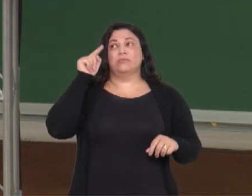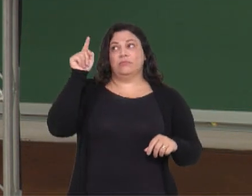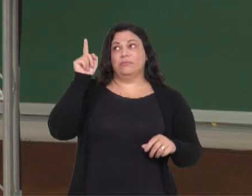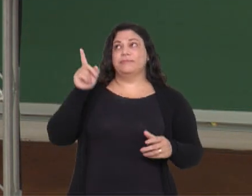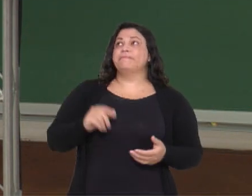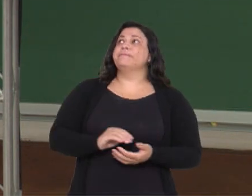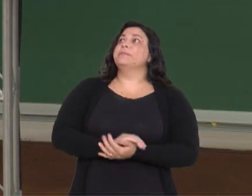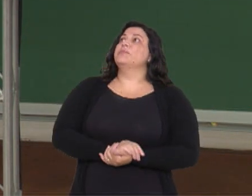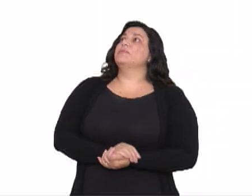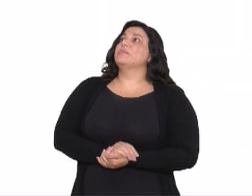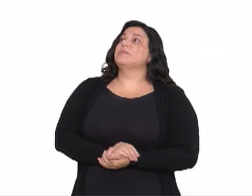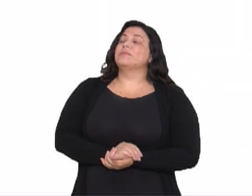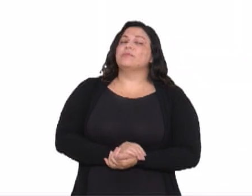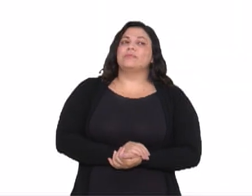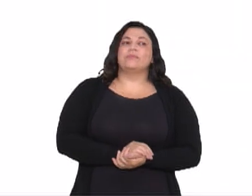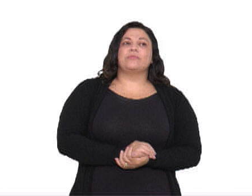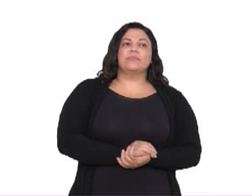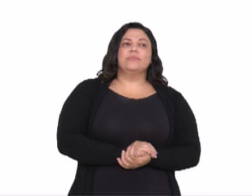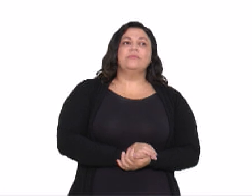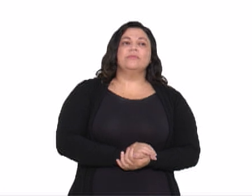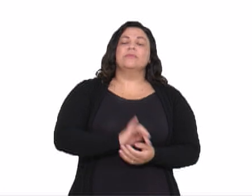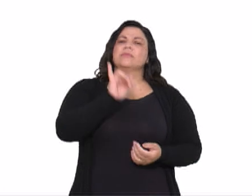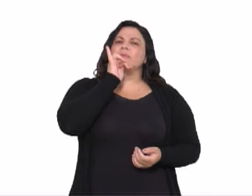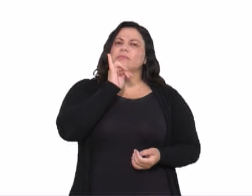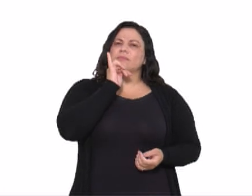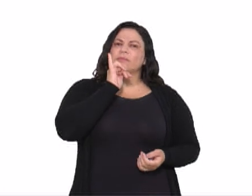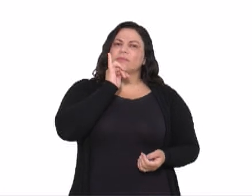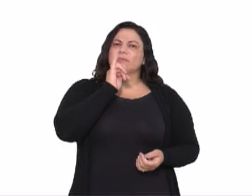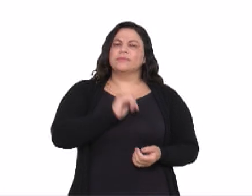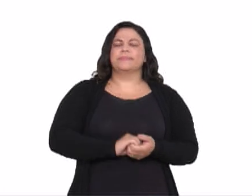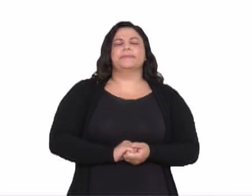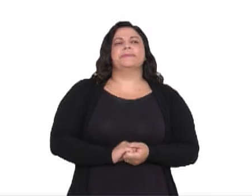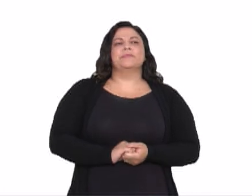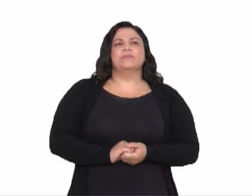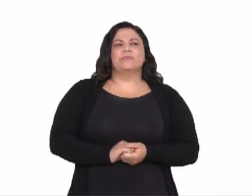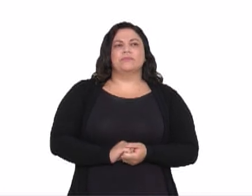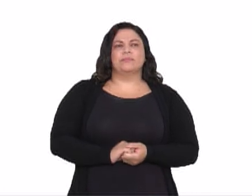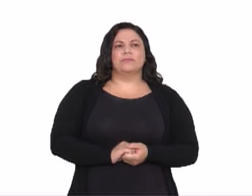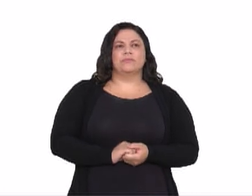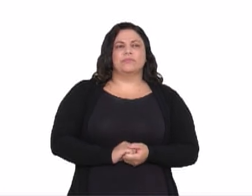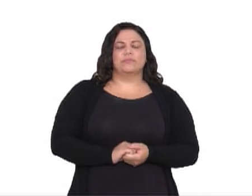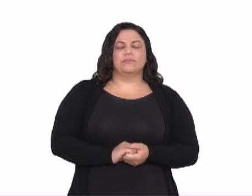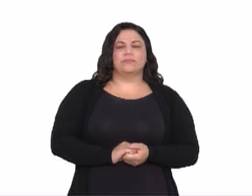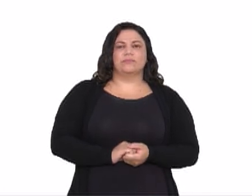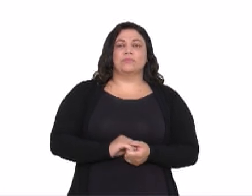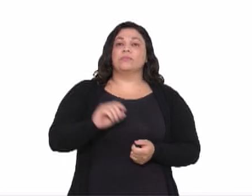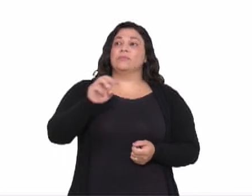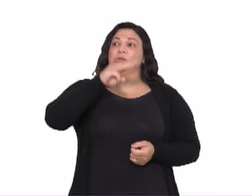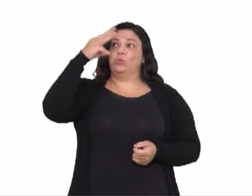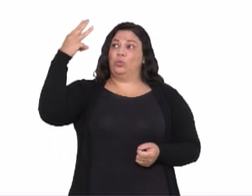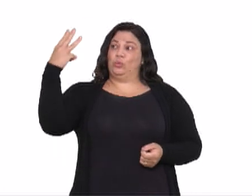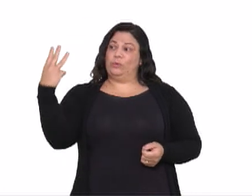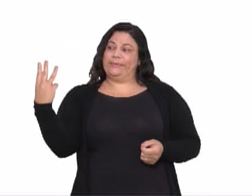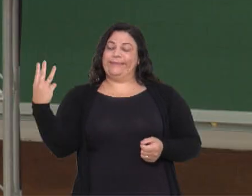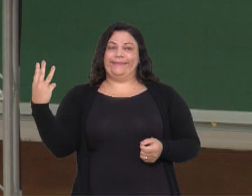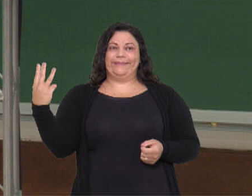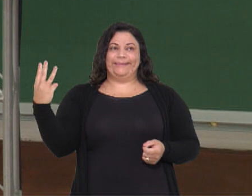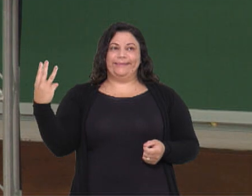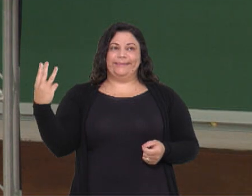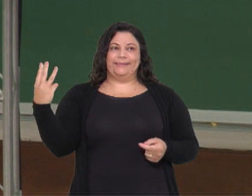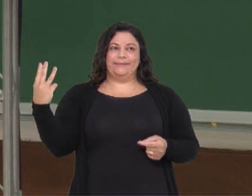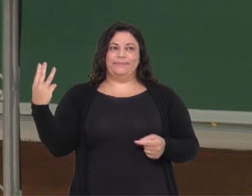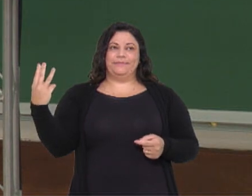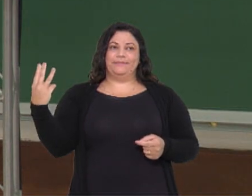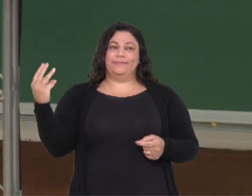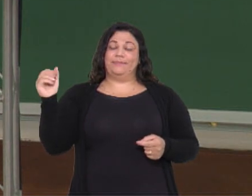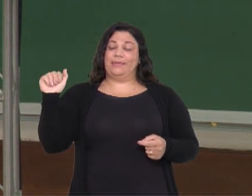Olhem aqui, então, o exemplo esmiuçado para vocês. Olha que bacana. O 3 é o nosso coeficiente A. O